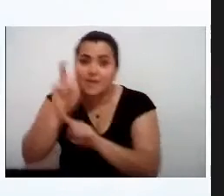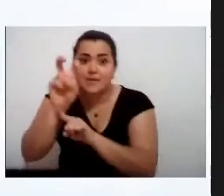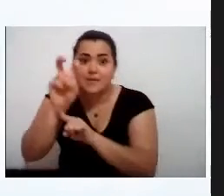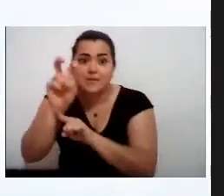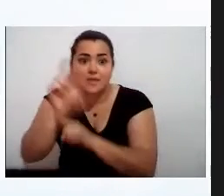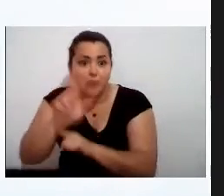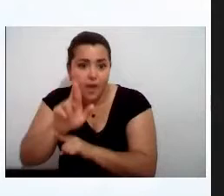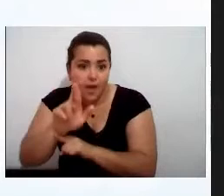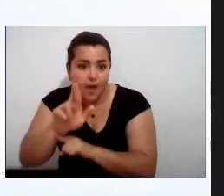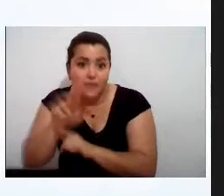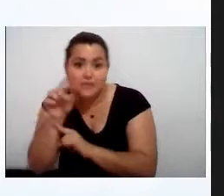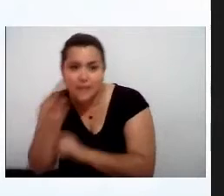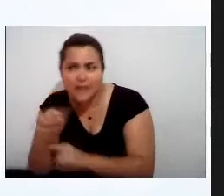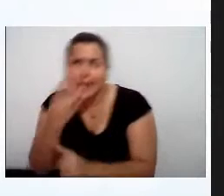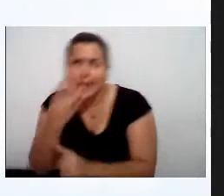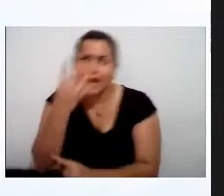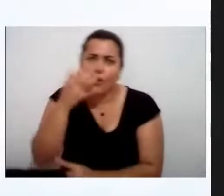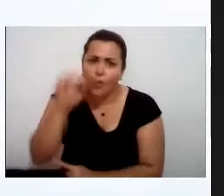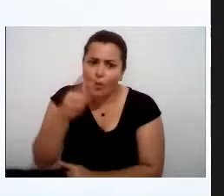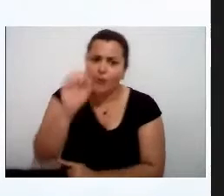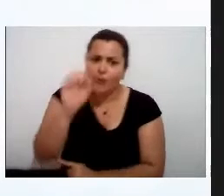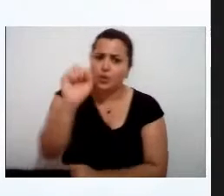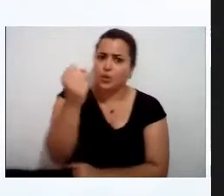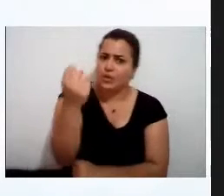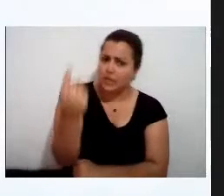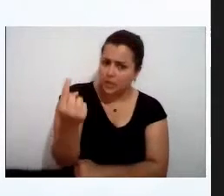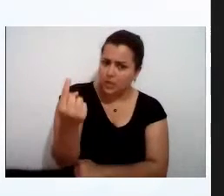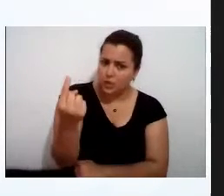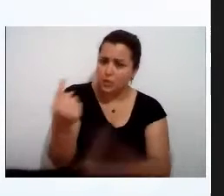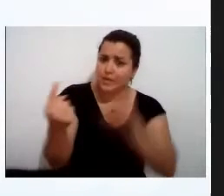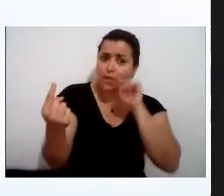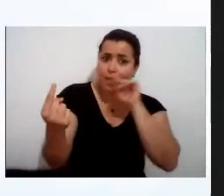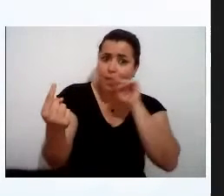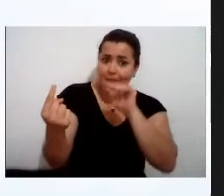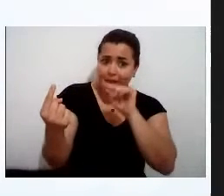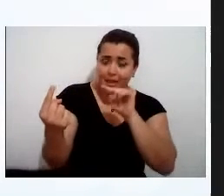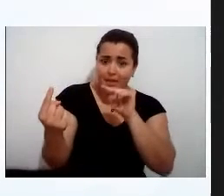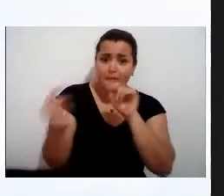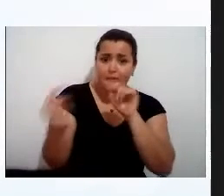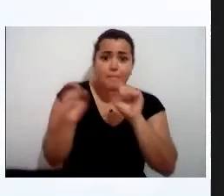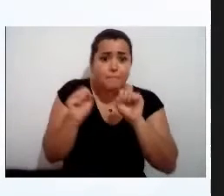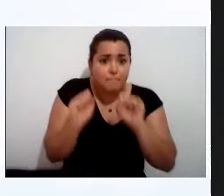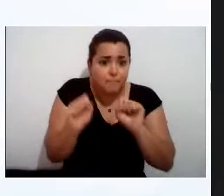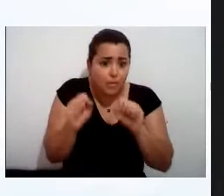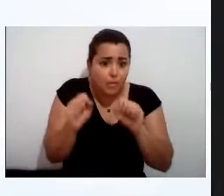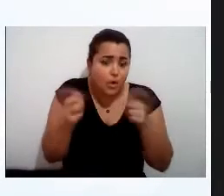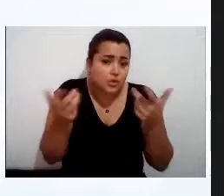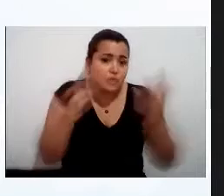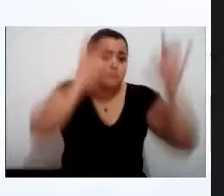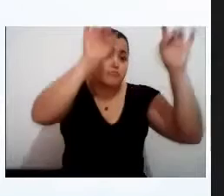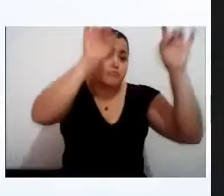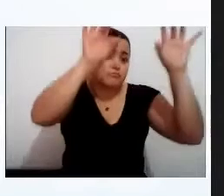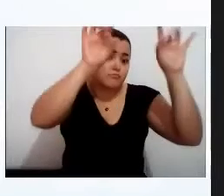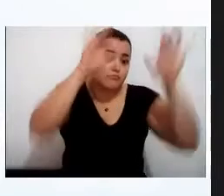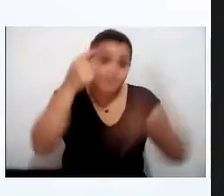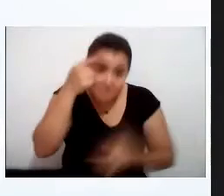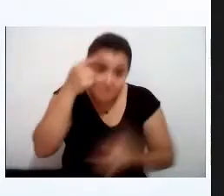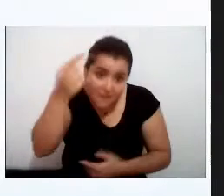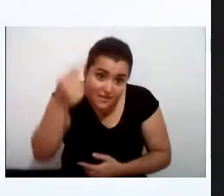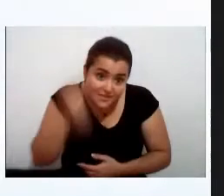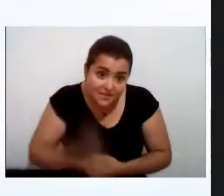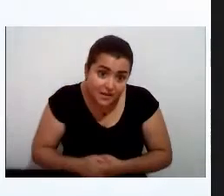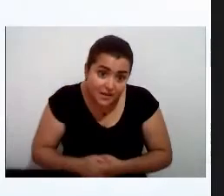no caso é R$4,81. Então, o empregador tem uma situação absolutamente privilegiada, contrata um trabalhador ou